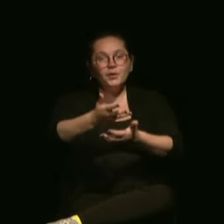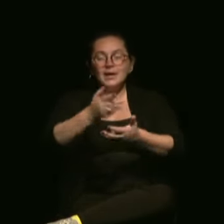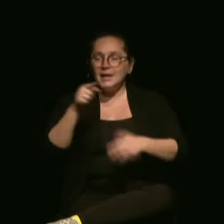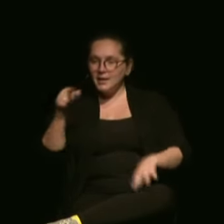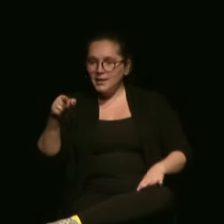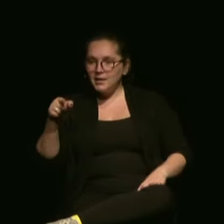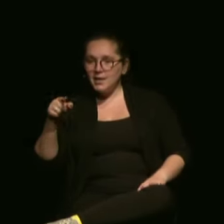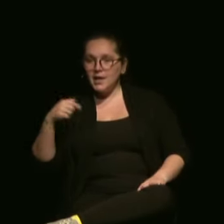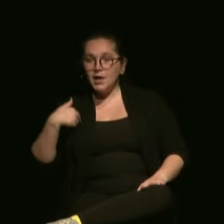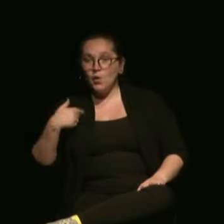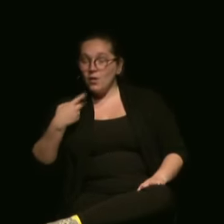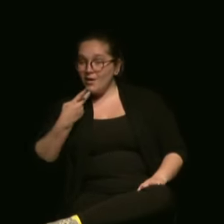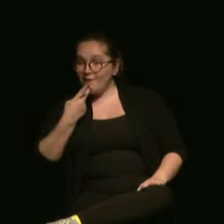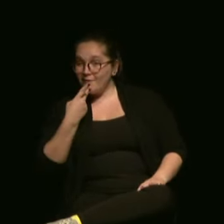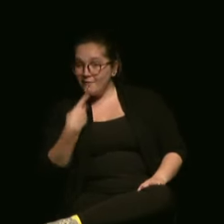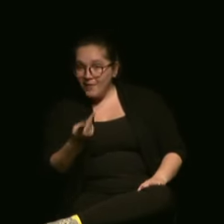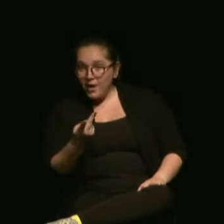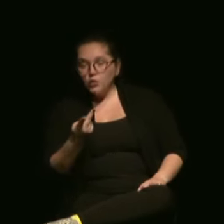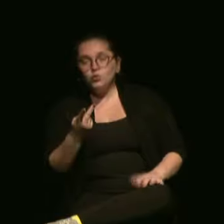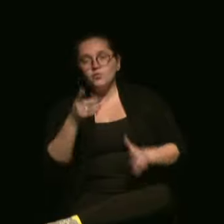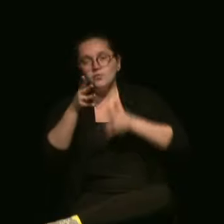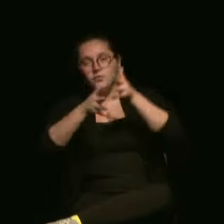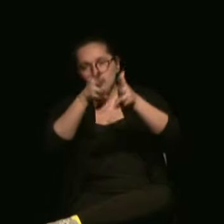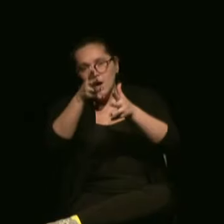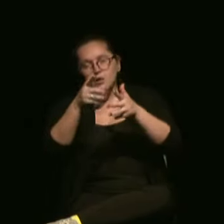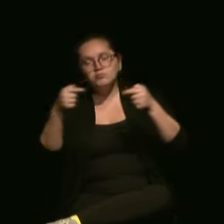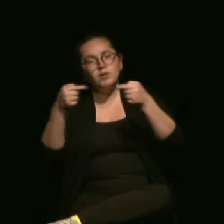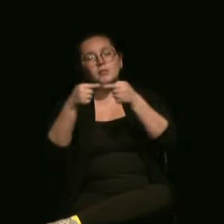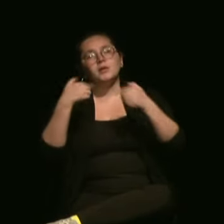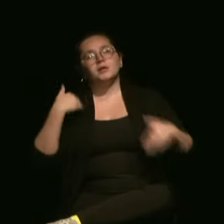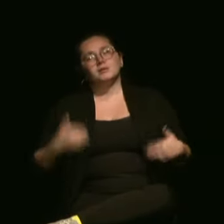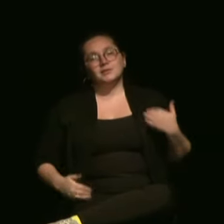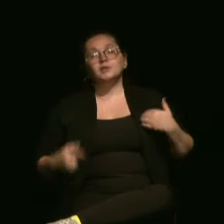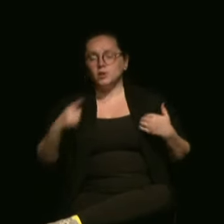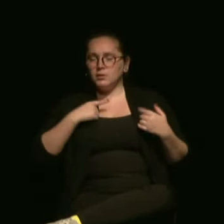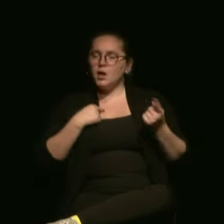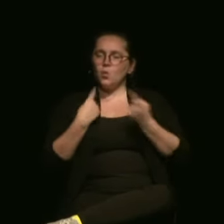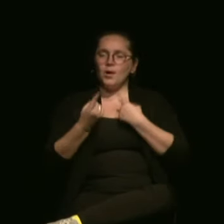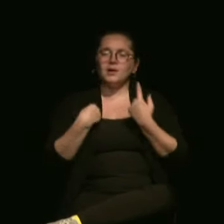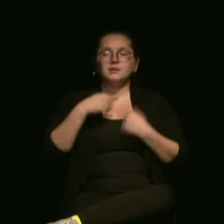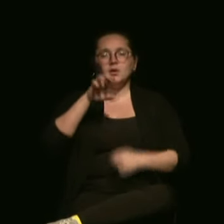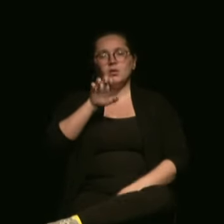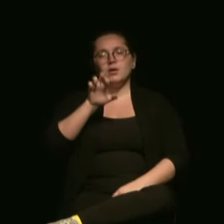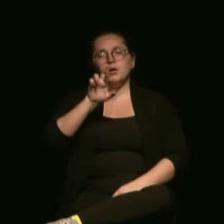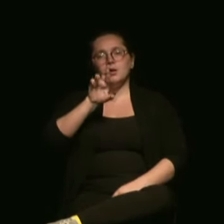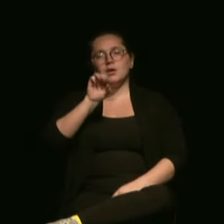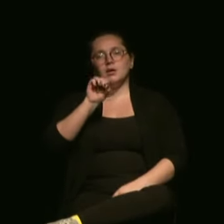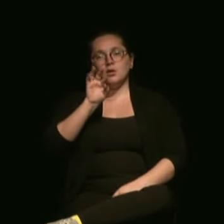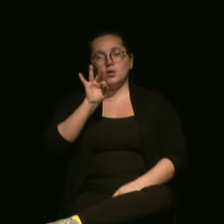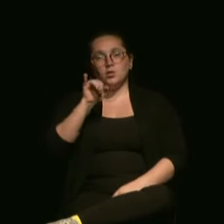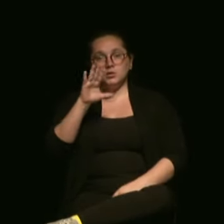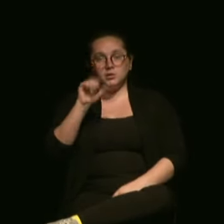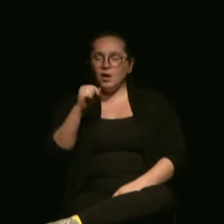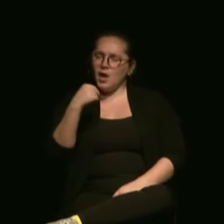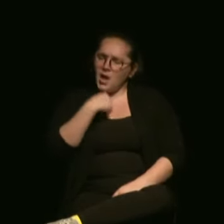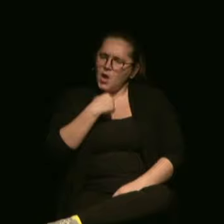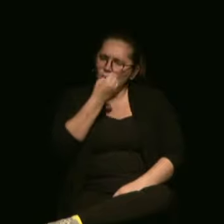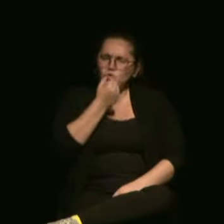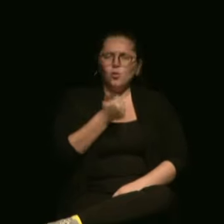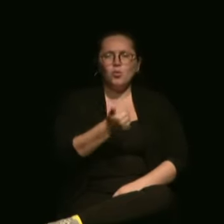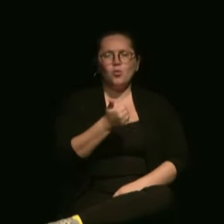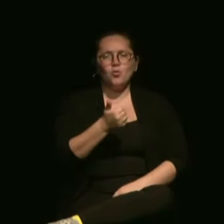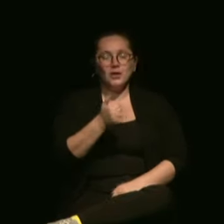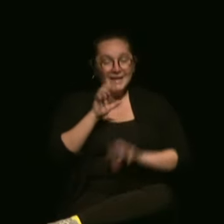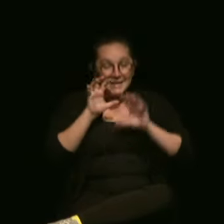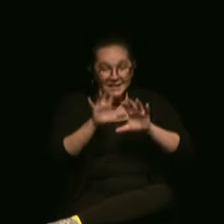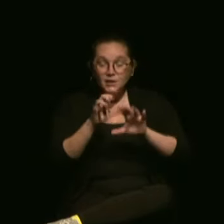corpo, quando é visceral, é porque há uma relação erótica. Nesse sentido, eu sou bom. Nesse sentido, eu acho que eu sou bom.